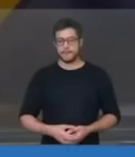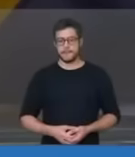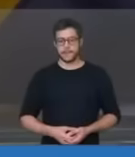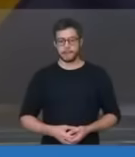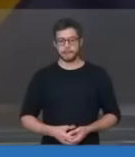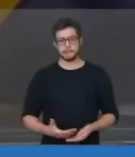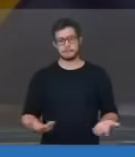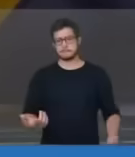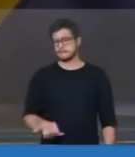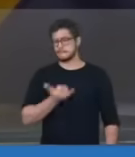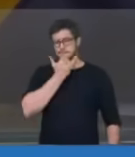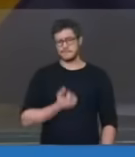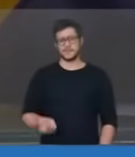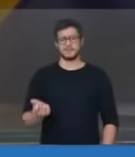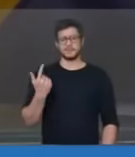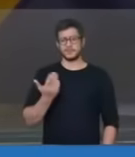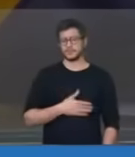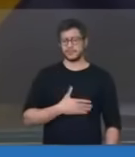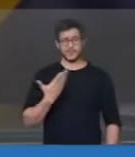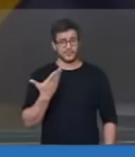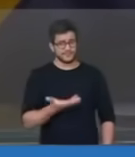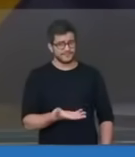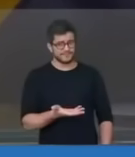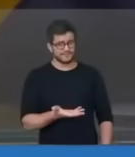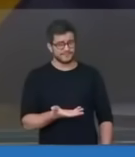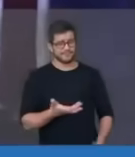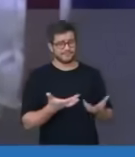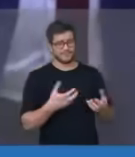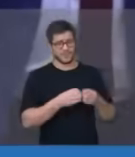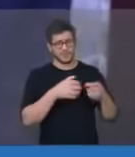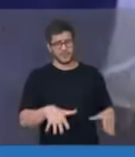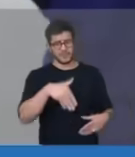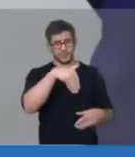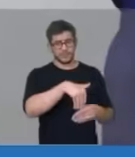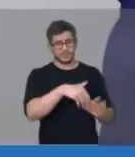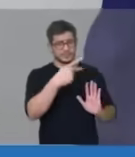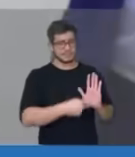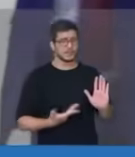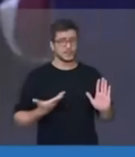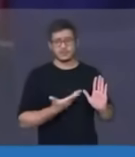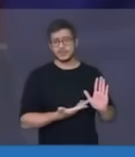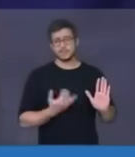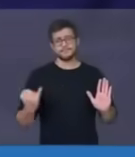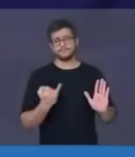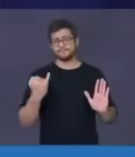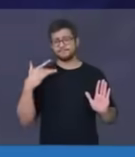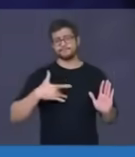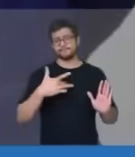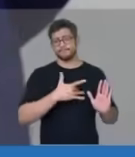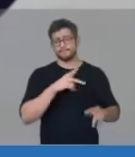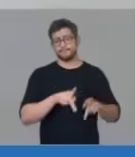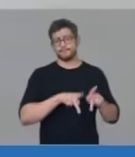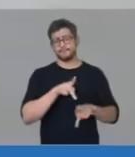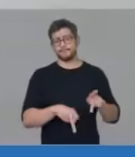É um absurdo que vocês venham prejudicar a votação de um projeto como esse. É essencial para a saúde da população,